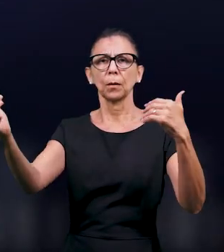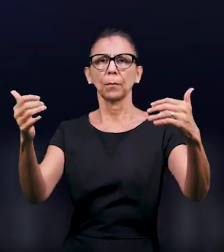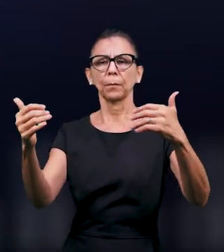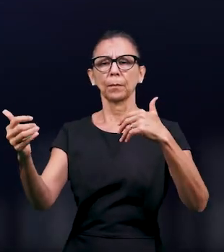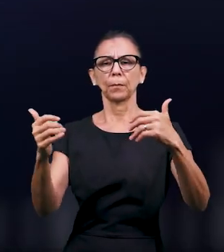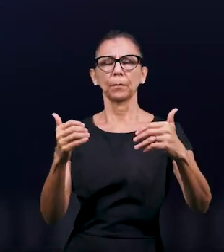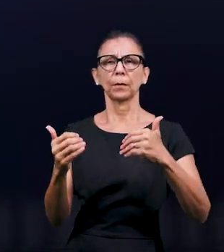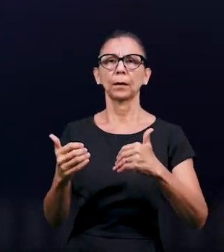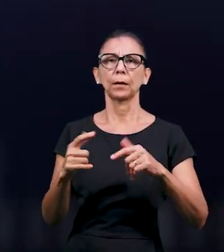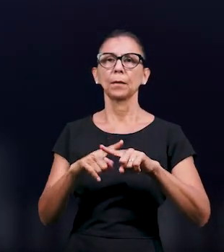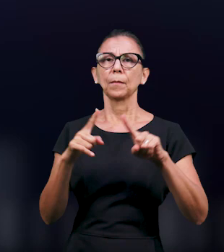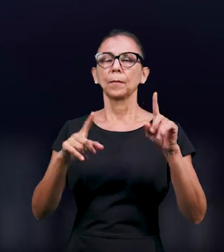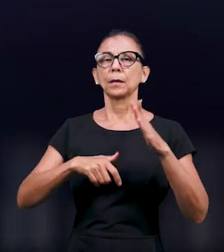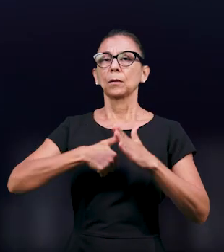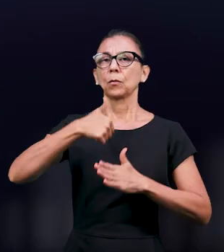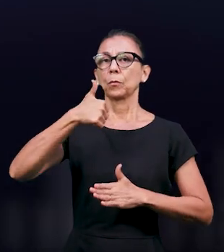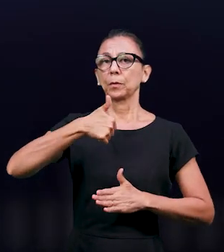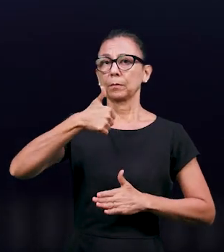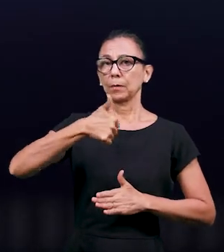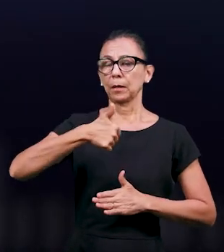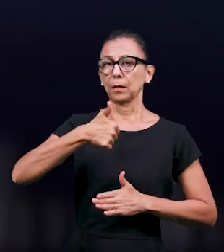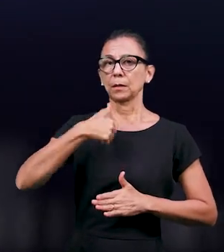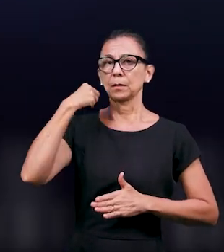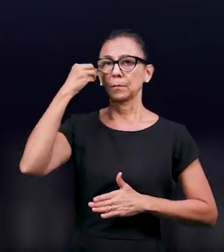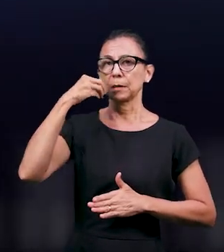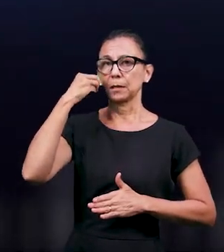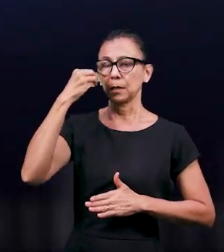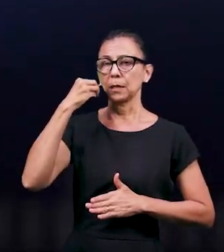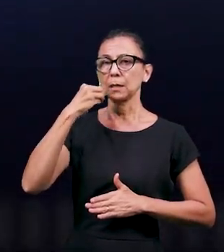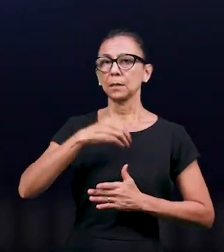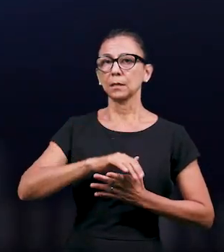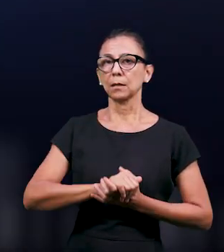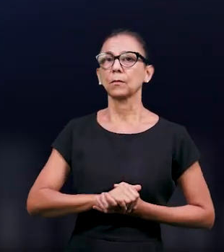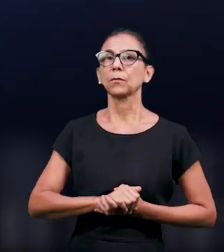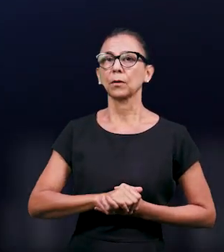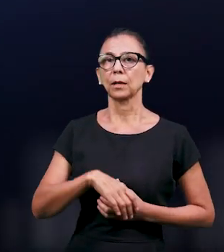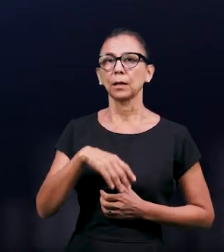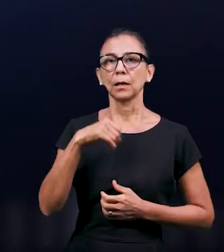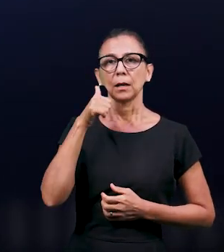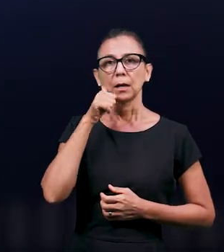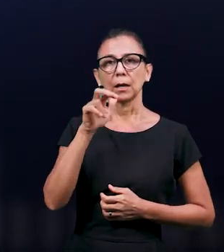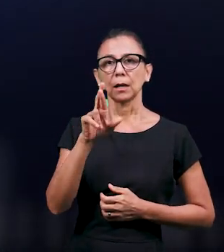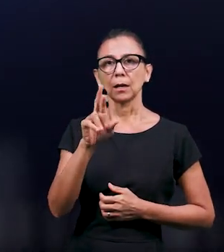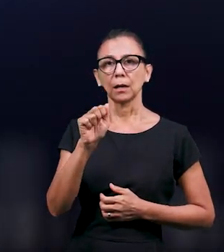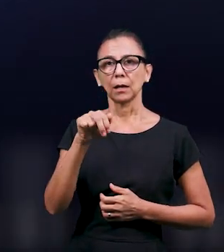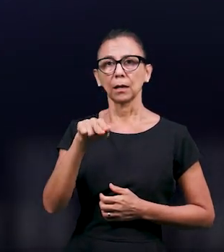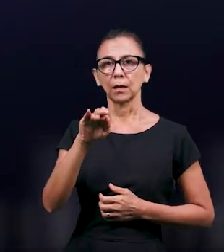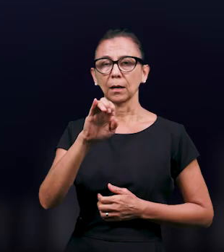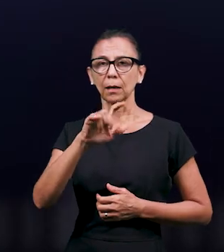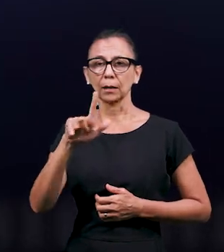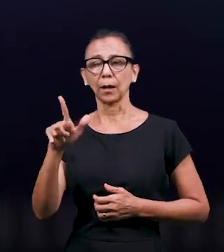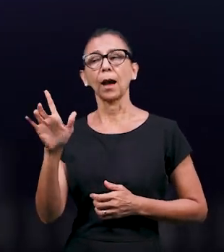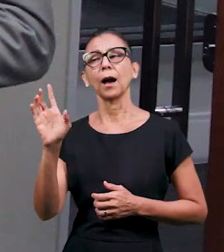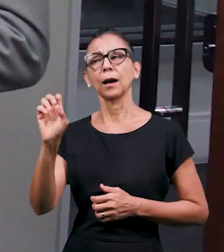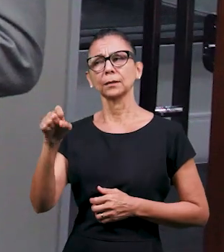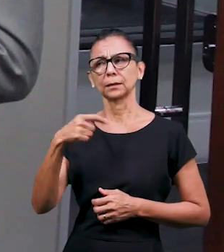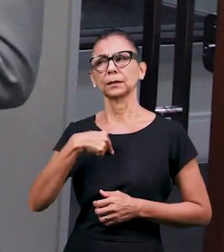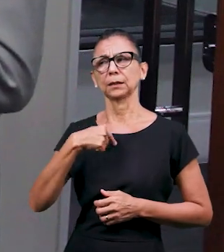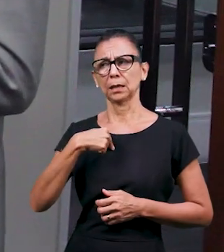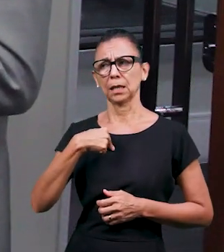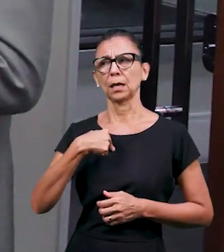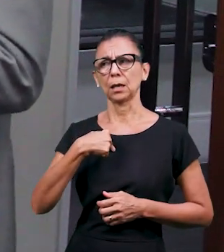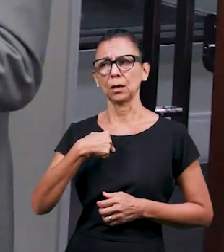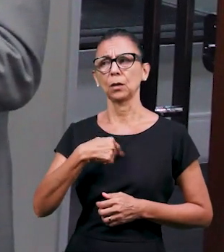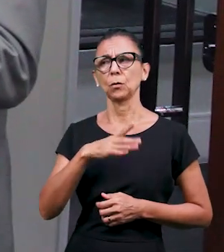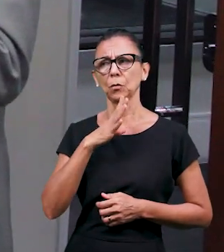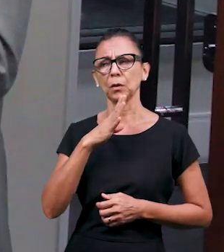agregado e têm vindo para o nosso meio também. Mas o primeiro registro que nós temos é da Raquel, que foi no ano de 2011.